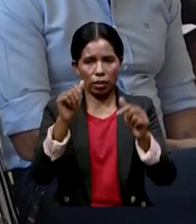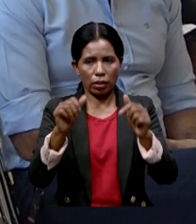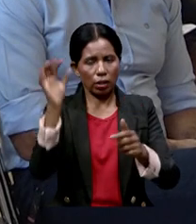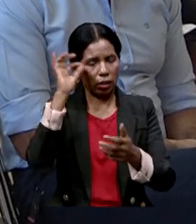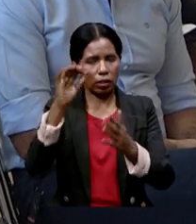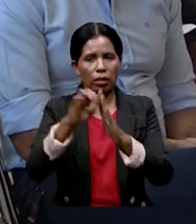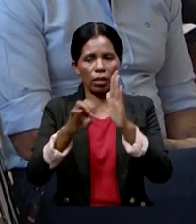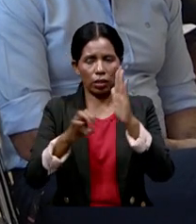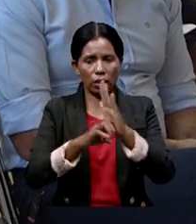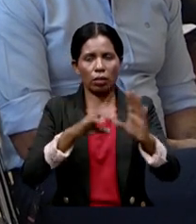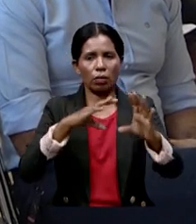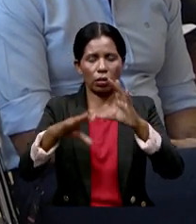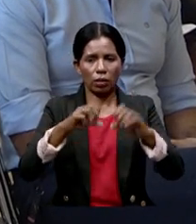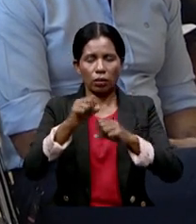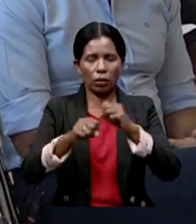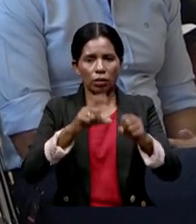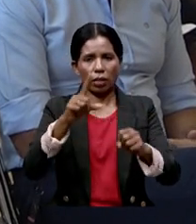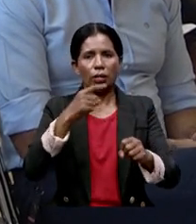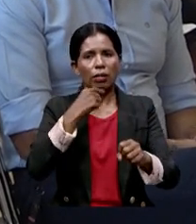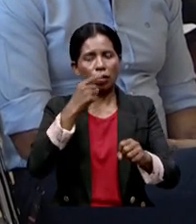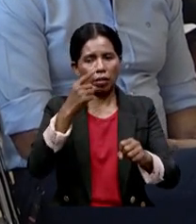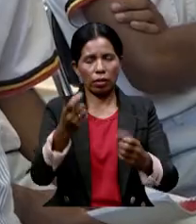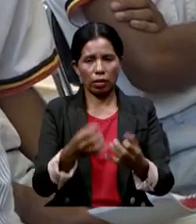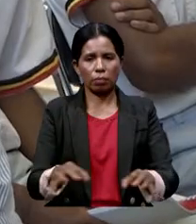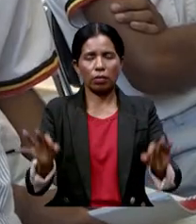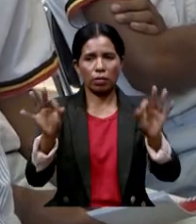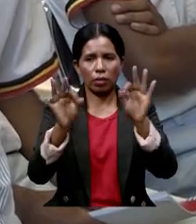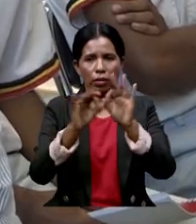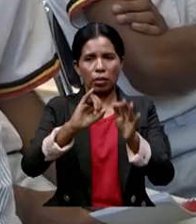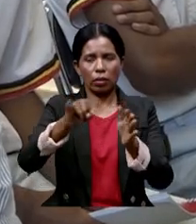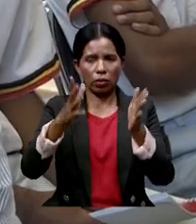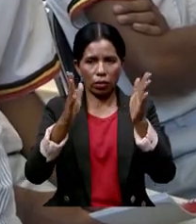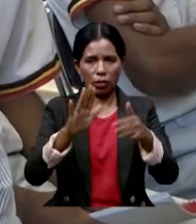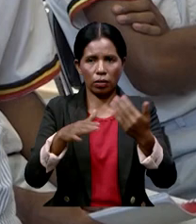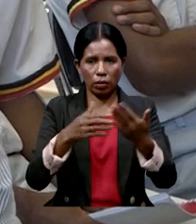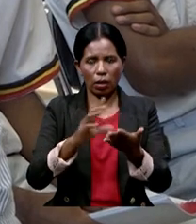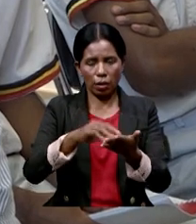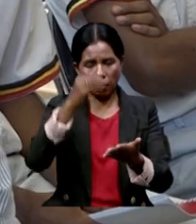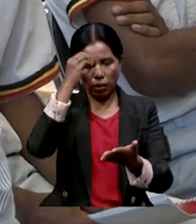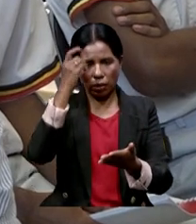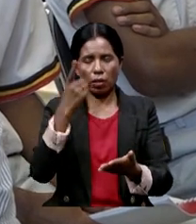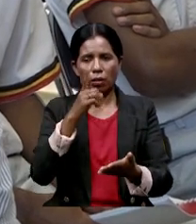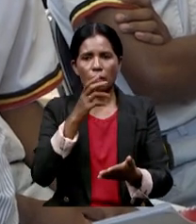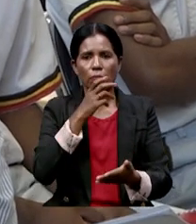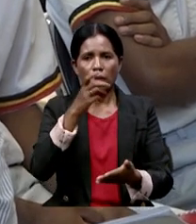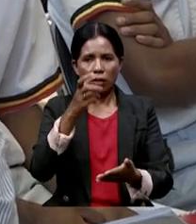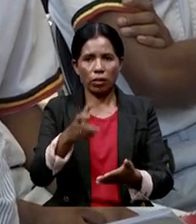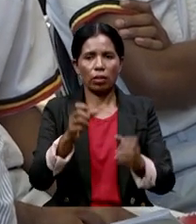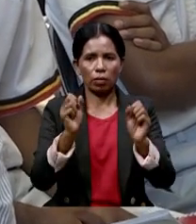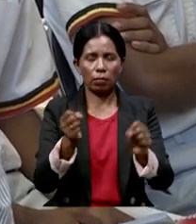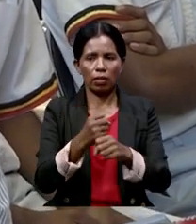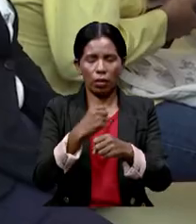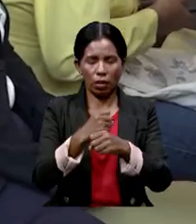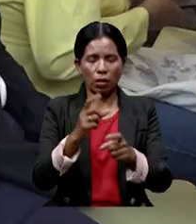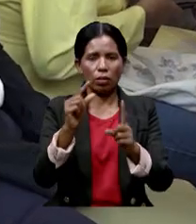secretario estado comunicação social hatete, importante a tu jornalista sira aprende lian português, a tu bele produz